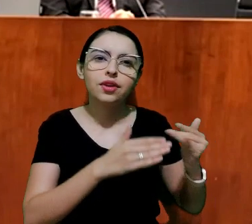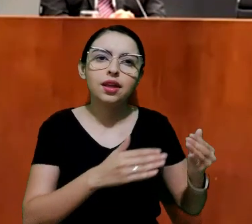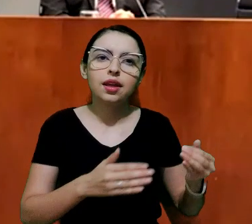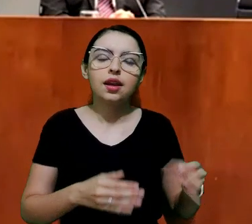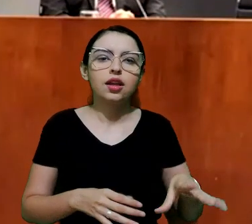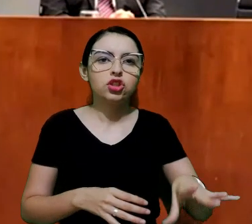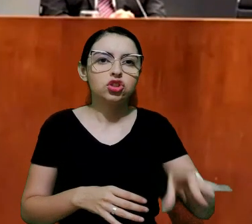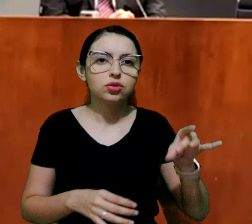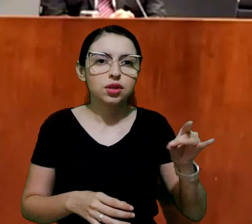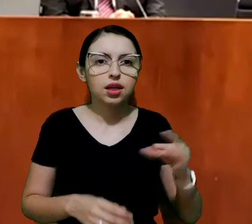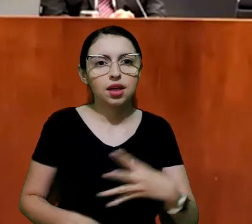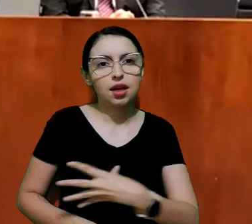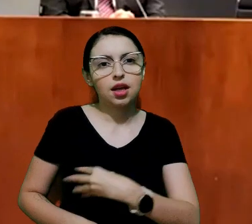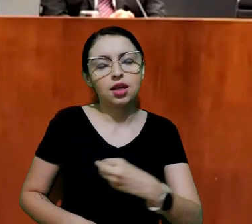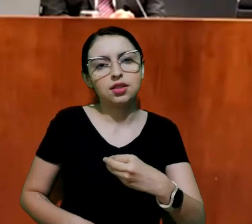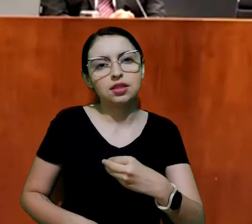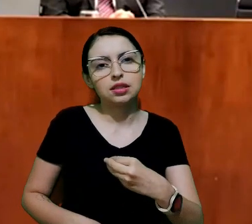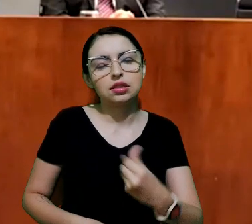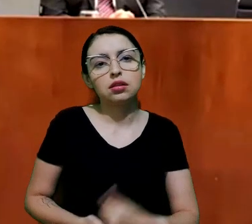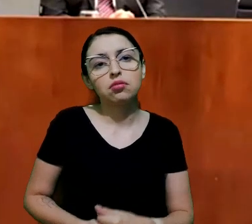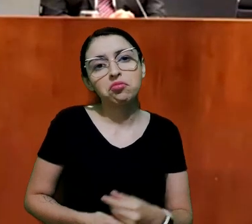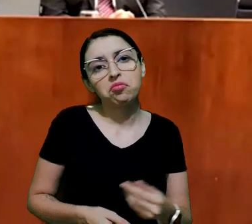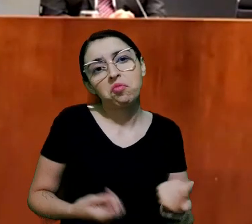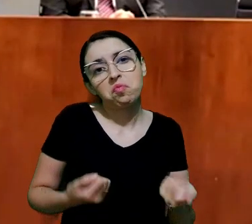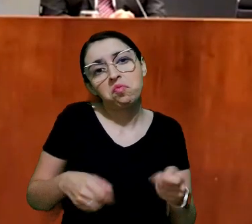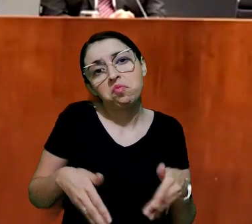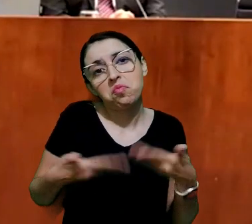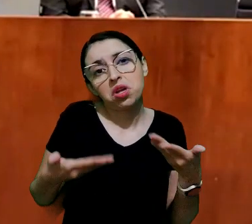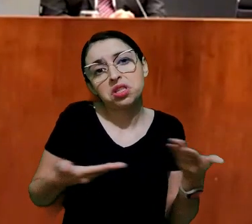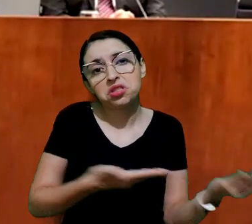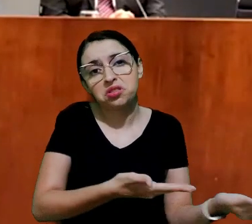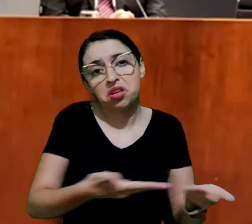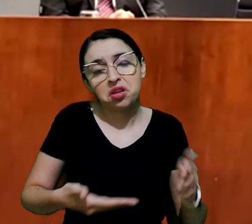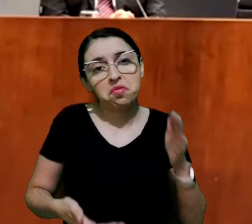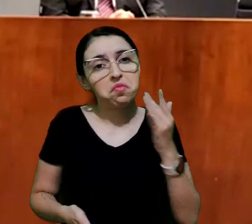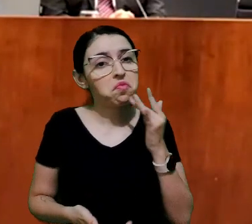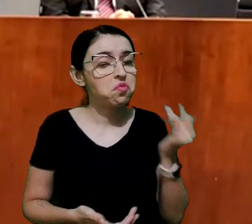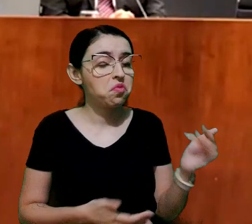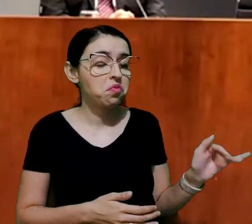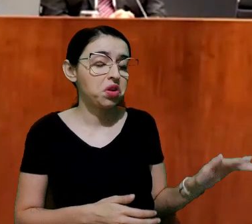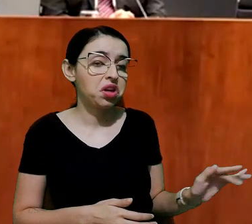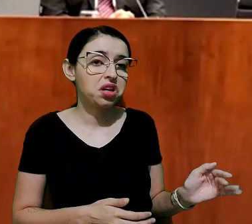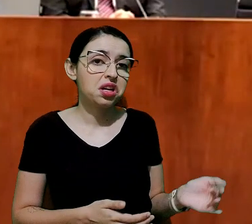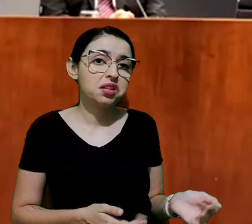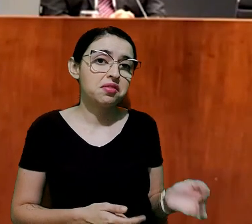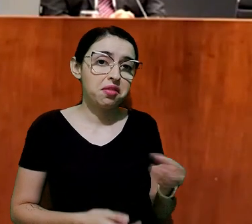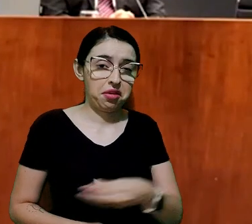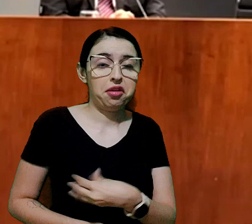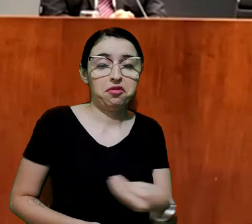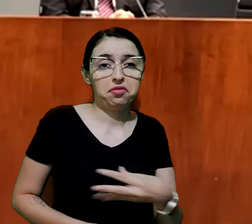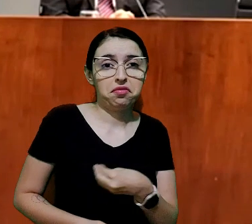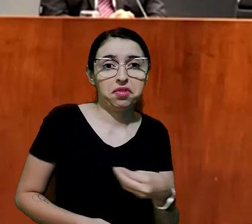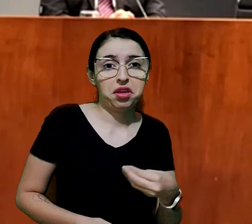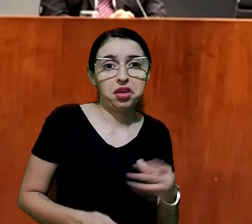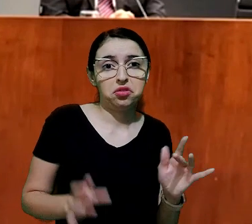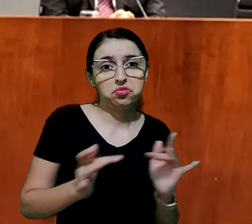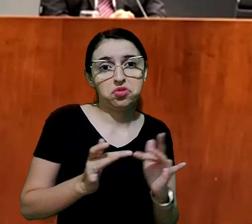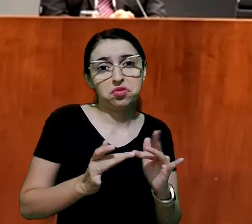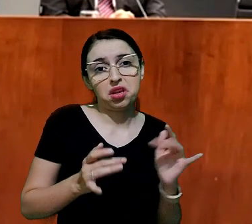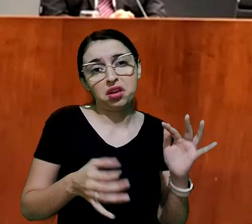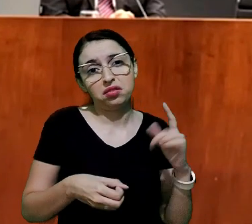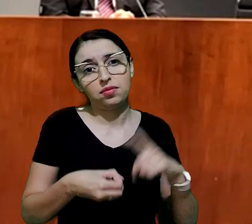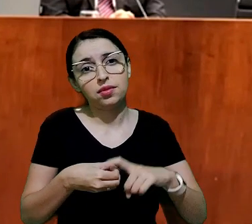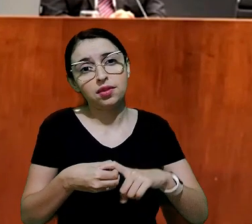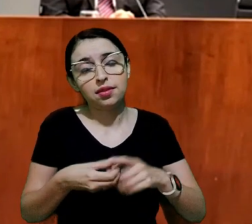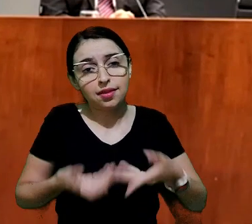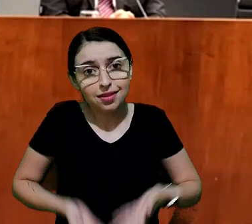quem é que vai adotar se eu posso chegar com uma criança e dizer é meu filho afetivo? Mas nasceu ontem, que afetividade é